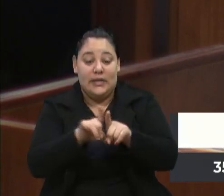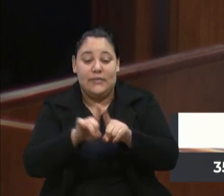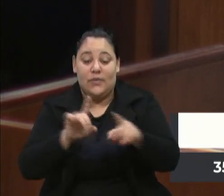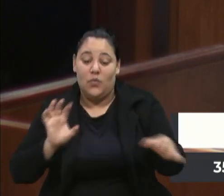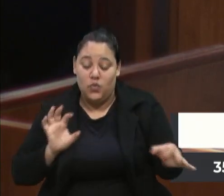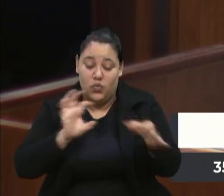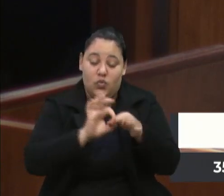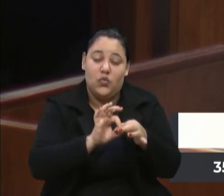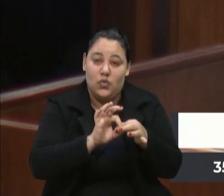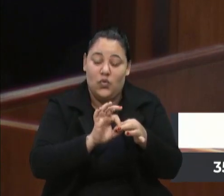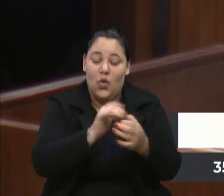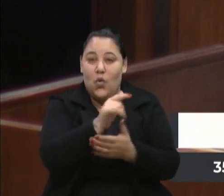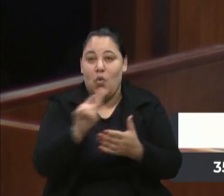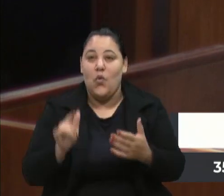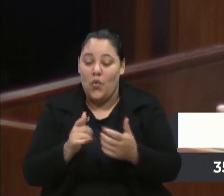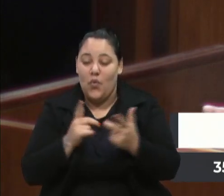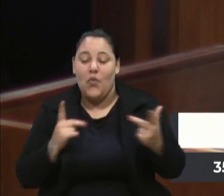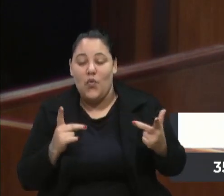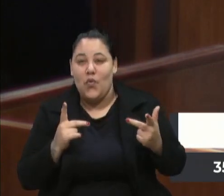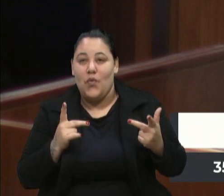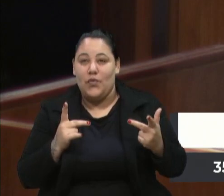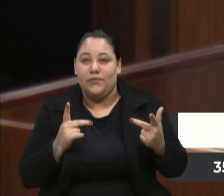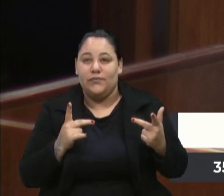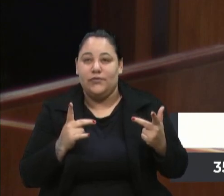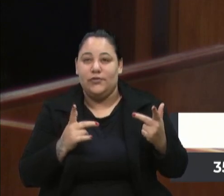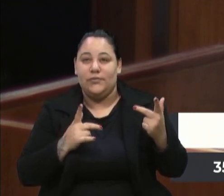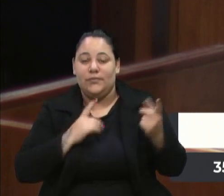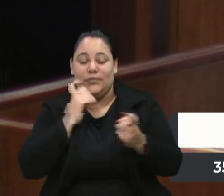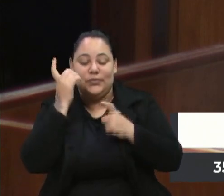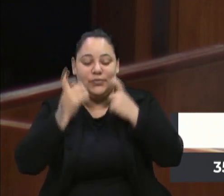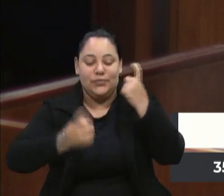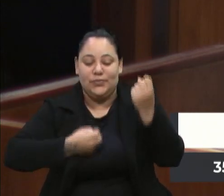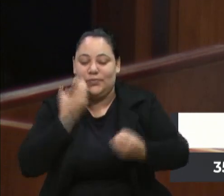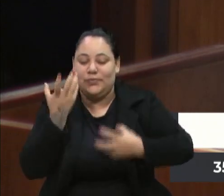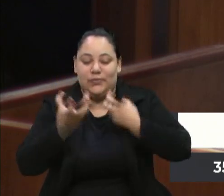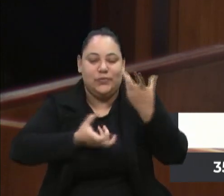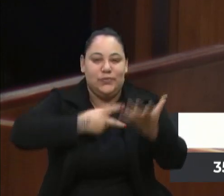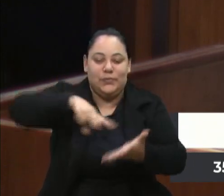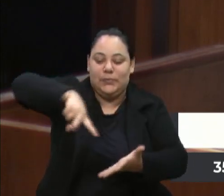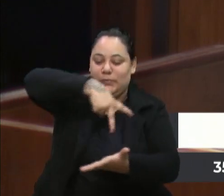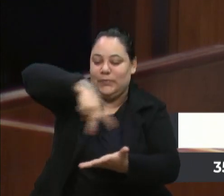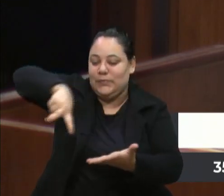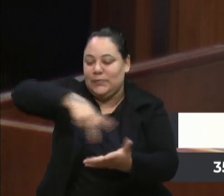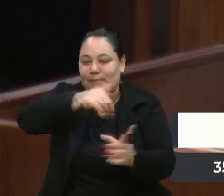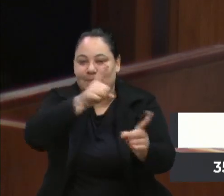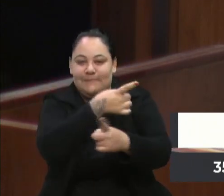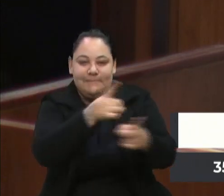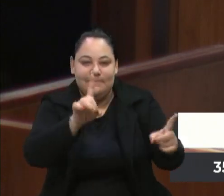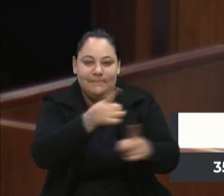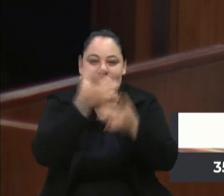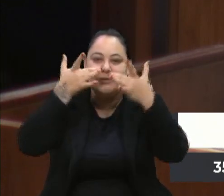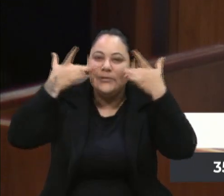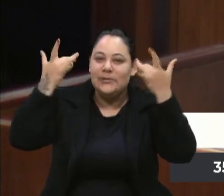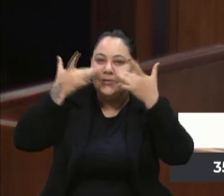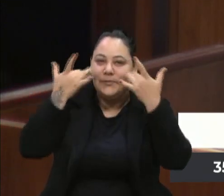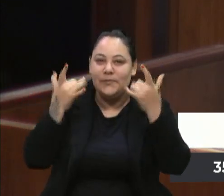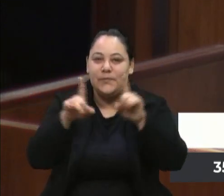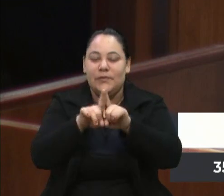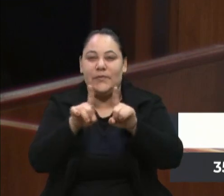a muitas outras formas de expressão, né, como a dança, a música, o teatro, as artes